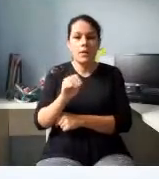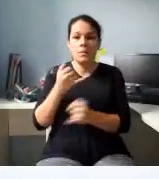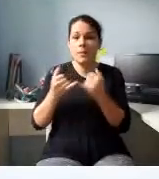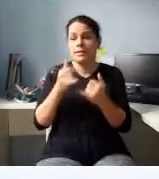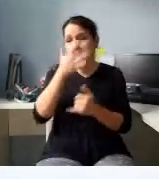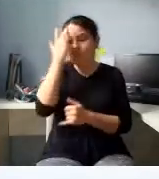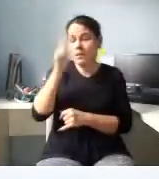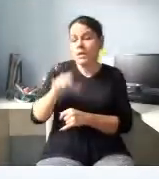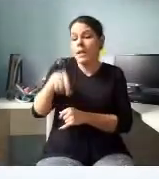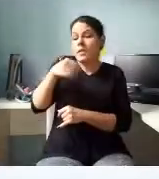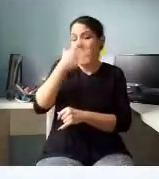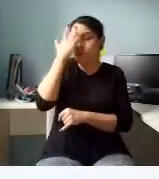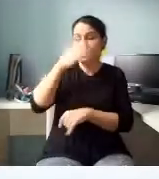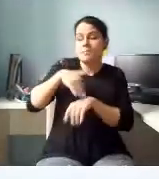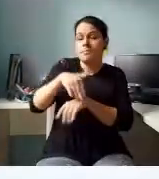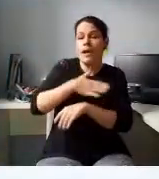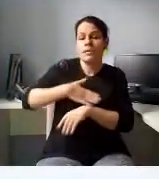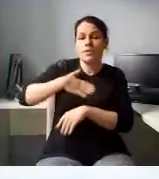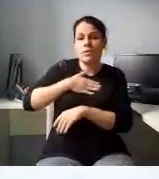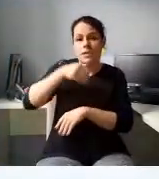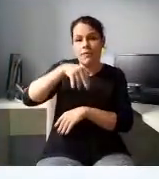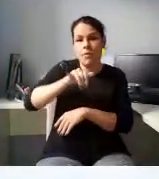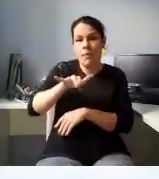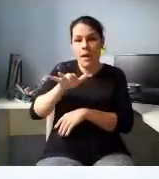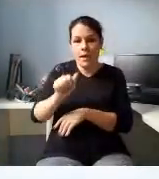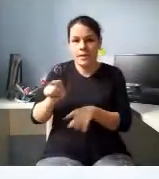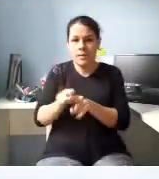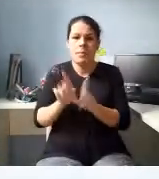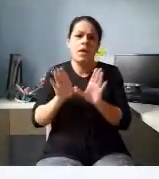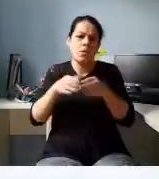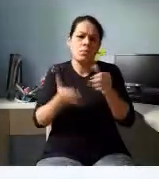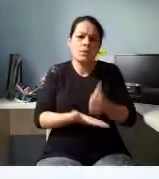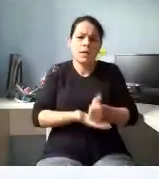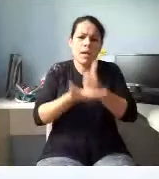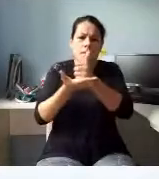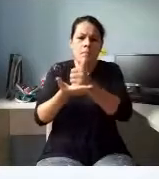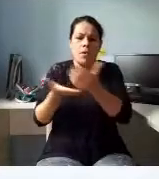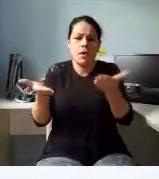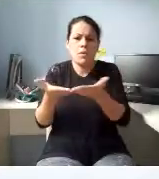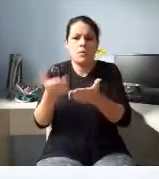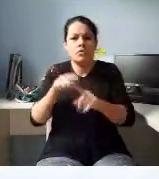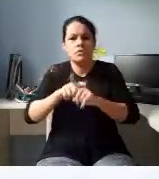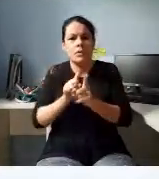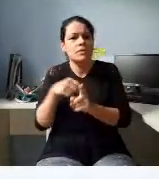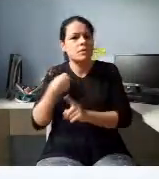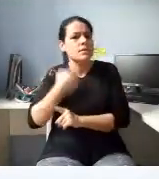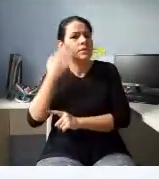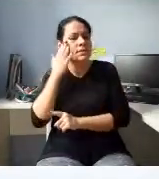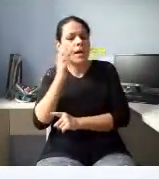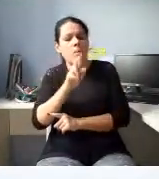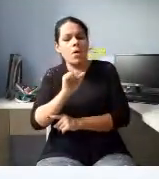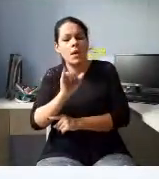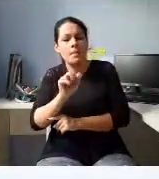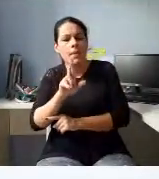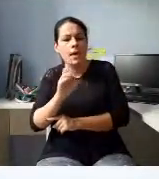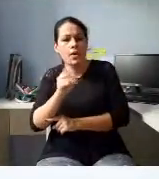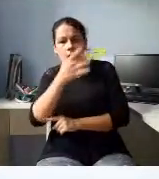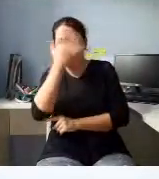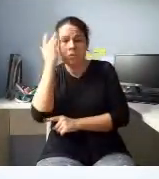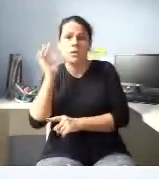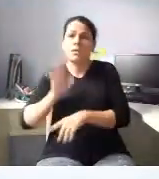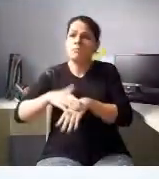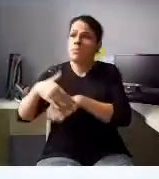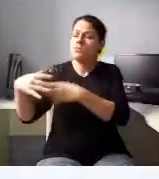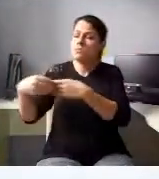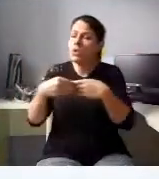verdade, do Rodrigo Maia, o grupo que está apoiando aí hoje Baleia Rossi, na verdade, Aguinaldo Ribeiro era o candidato mais direcionado para